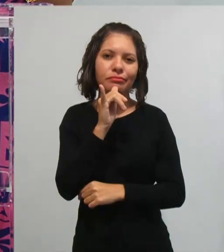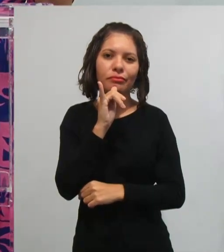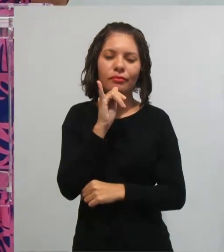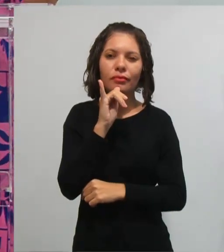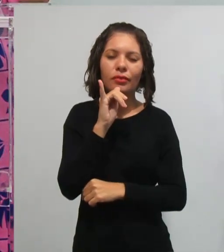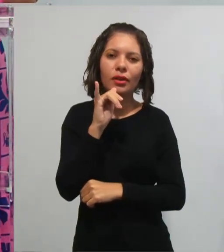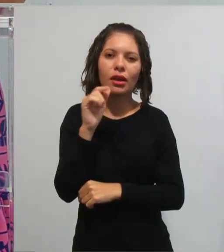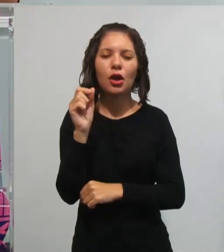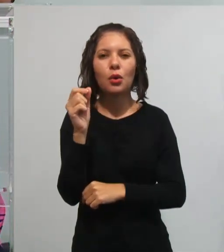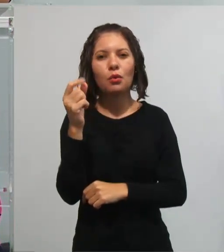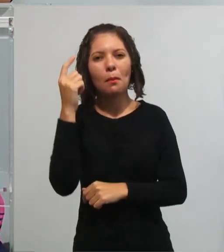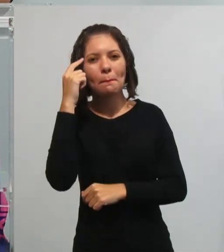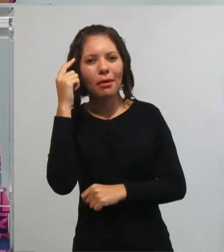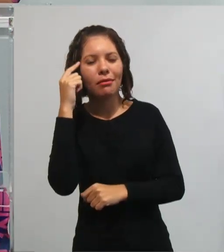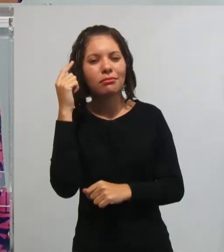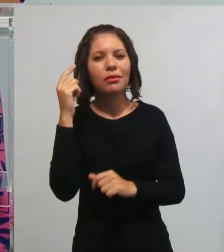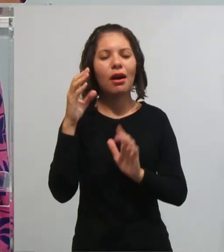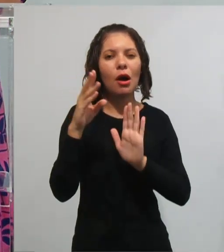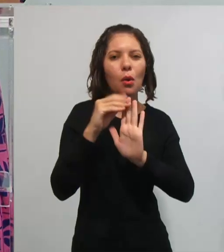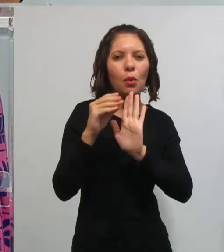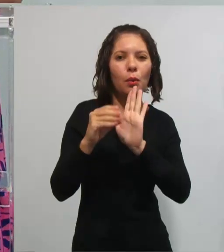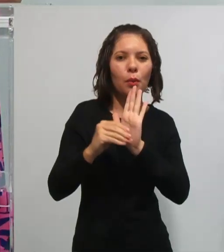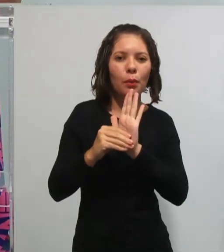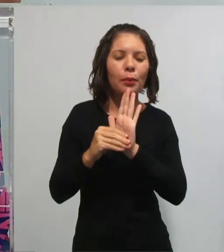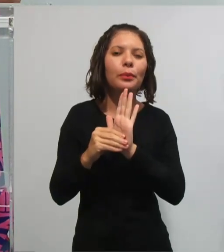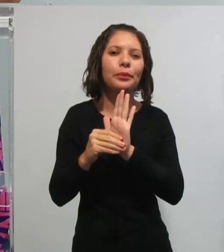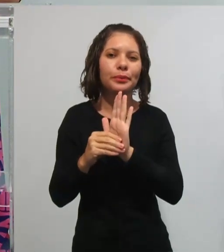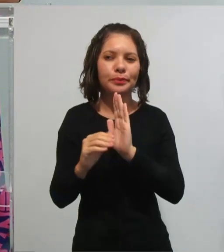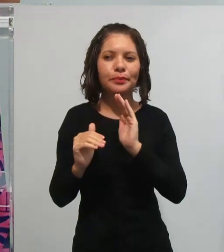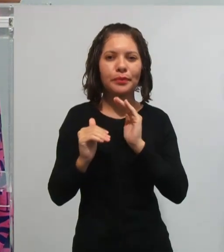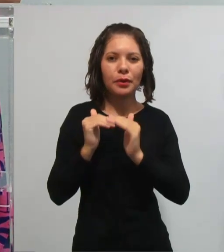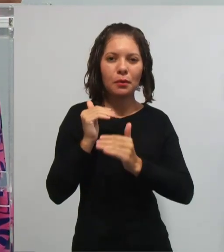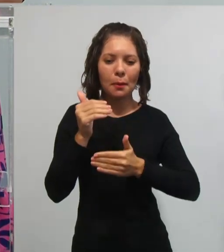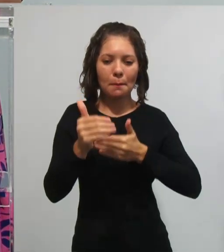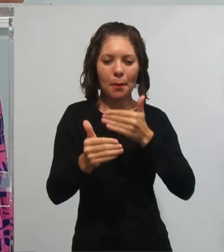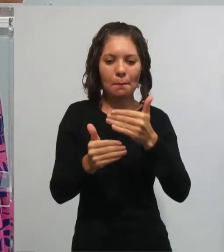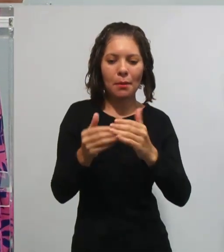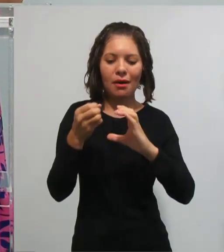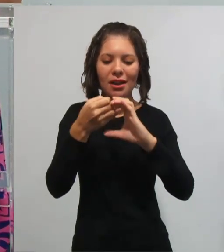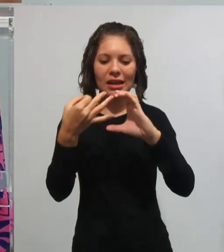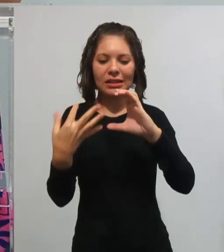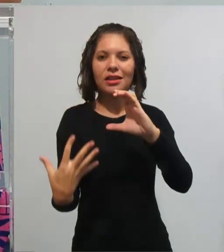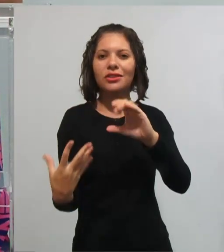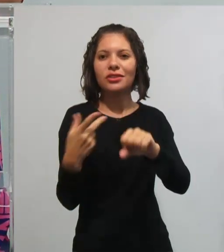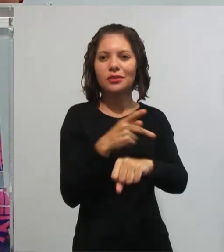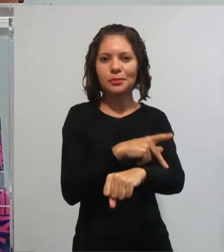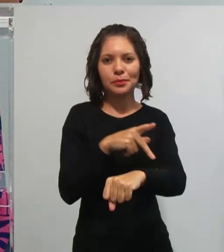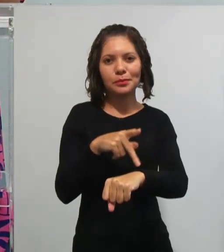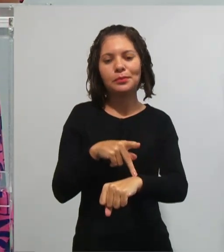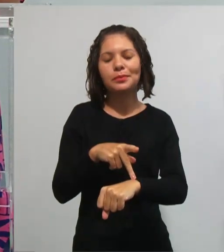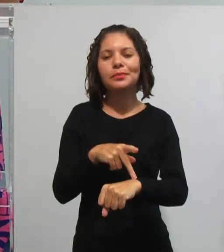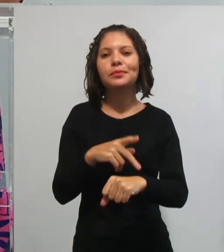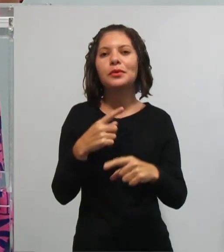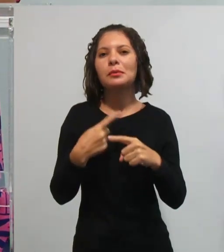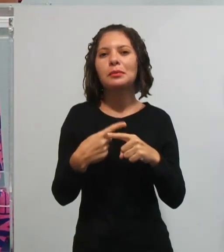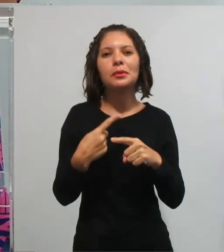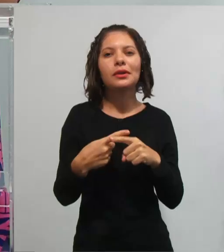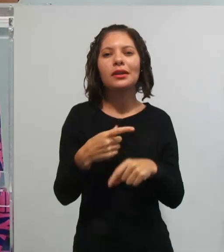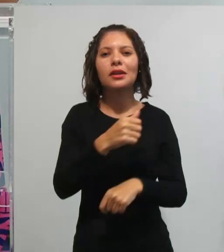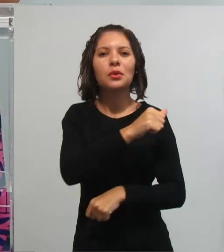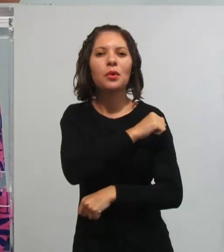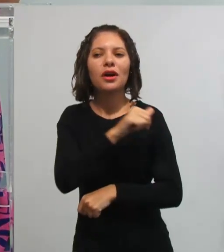aula, nós vamos compreender principalmente sobre esses pressupostos. Nós vamos